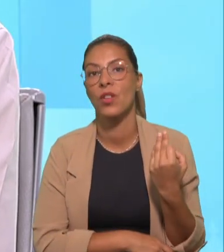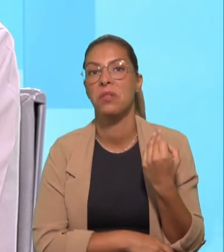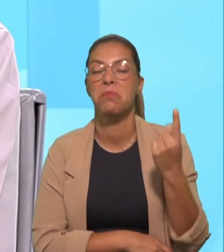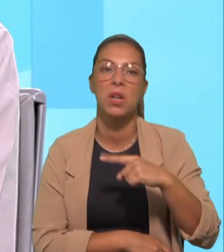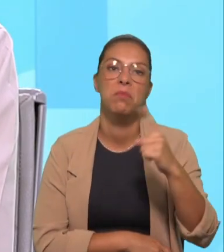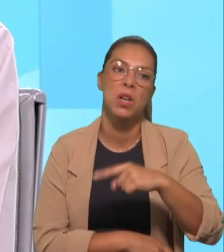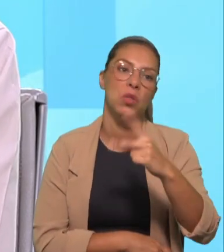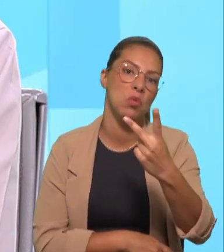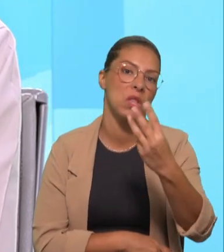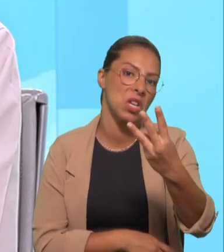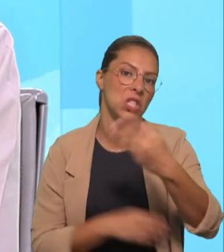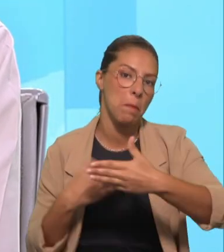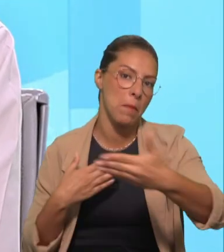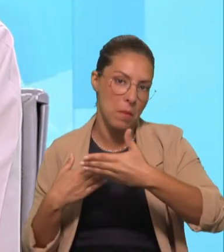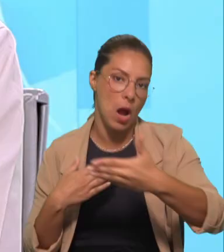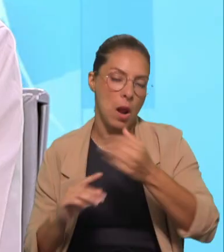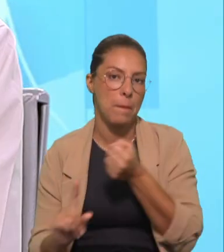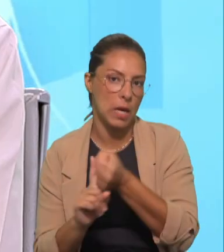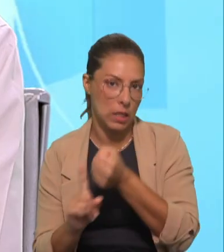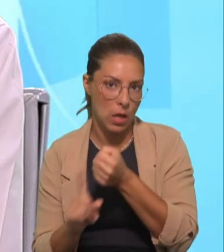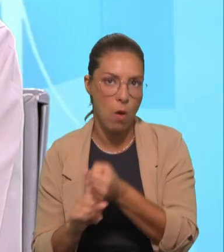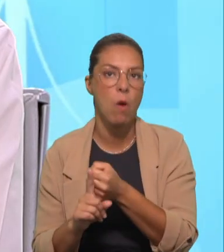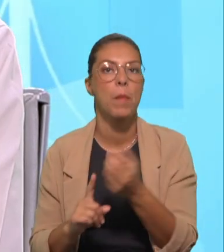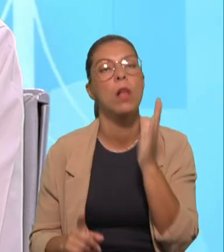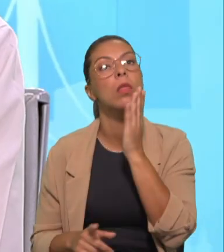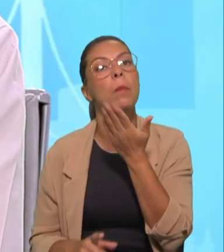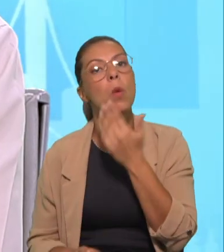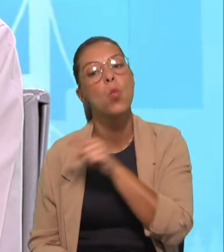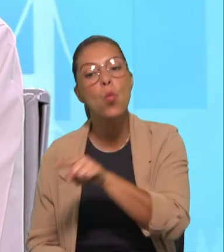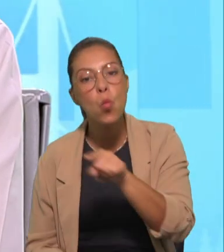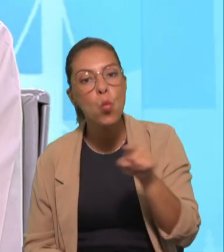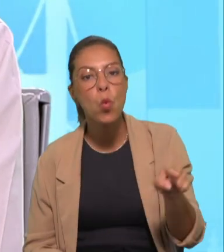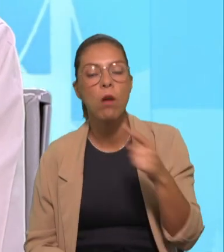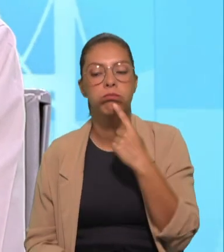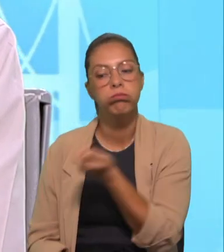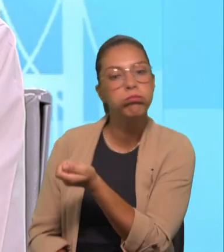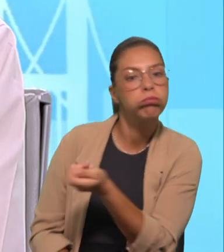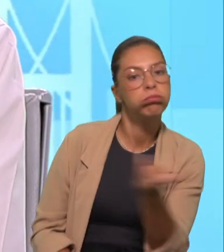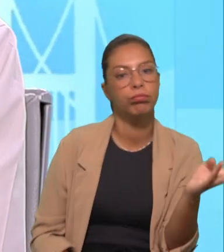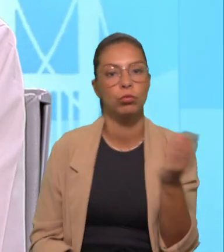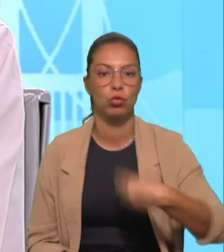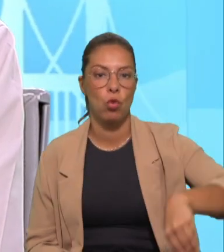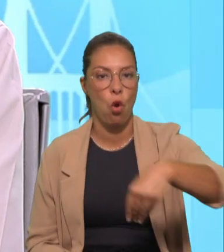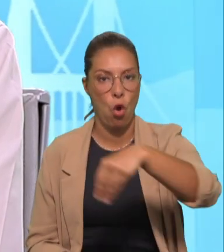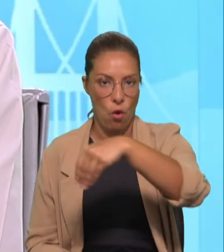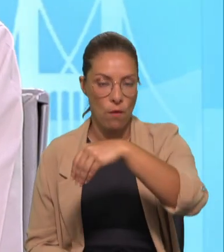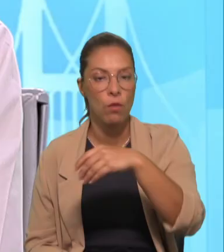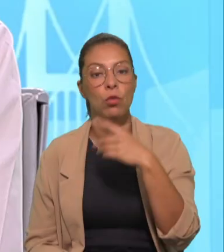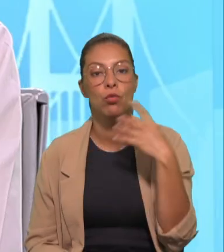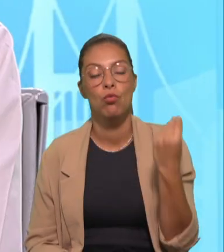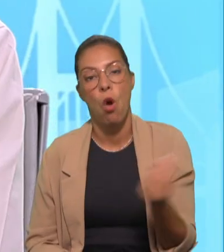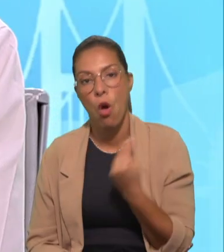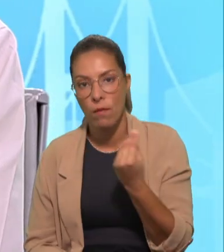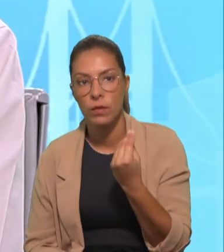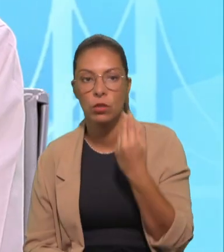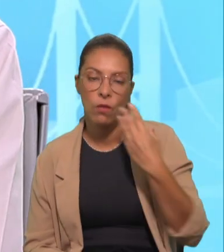semanas missionárias, há anos em que tivemos mais do que isso. Precisamente. Depende também um bocadinho do número de jovens que estão disponíveis para fazer a experiência.